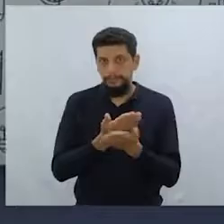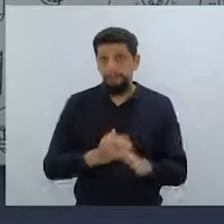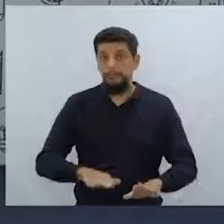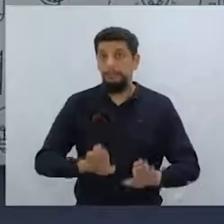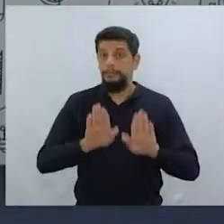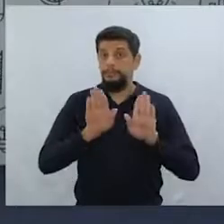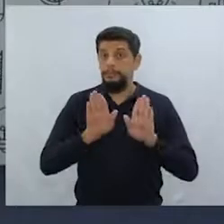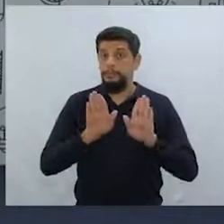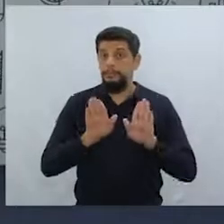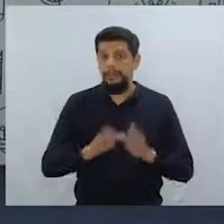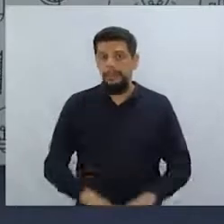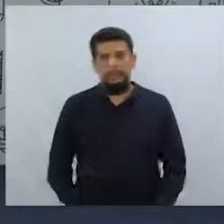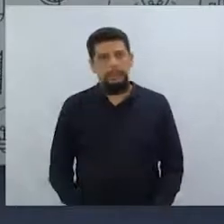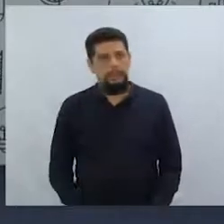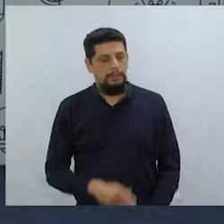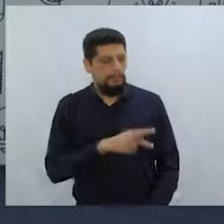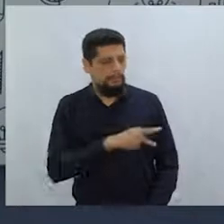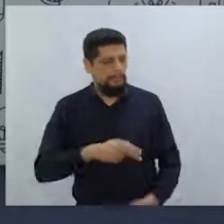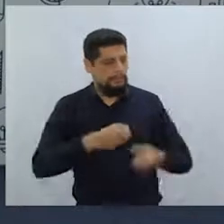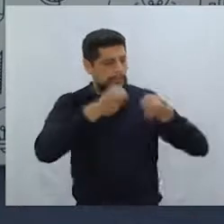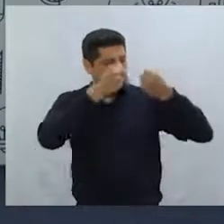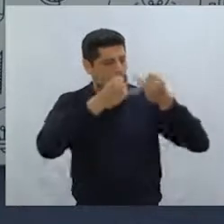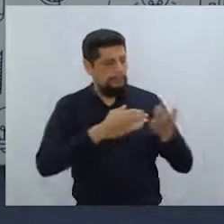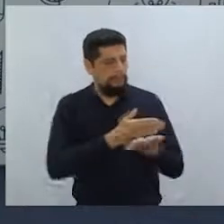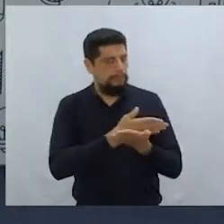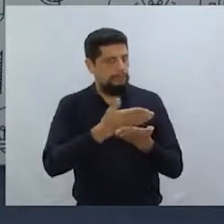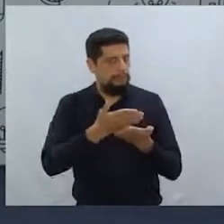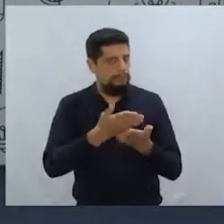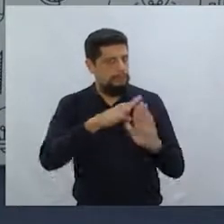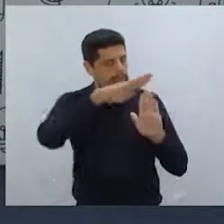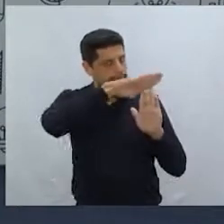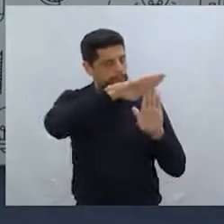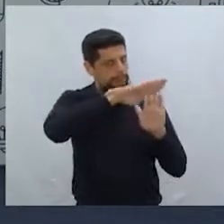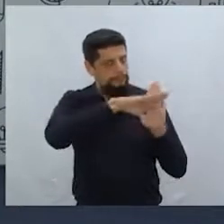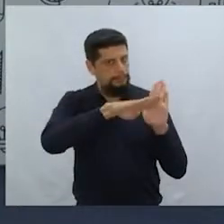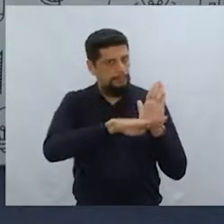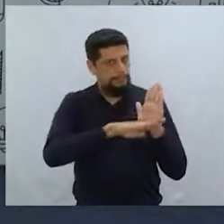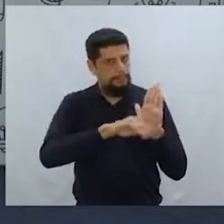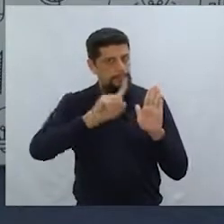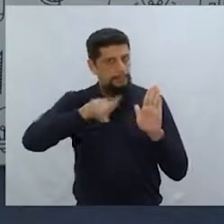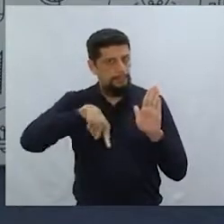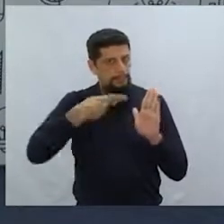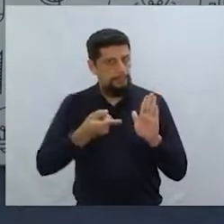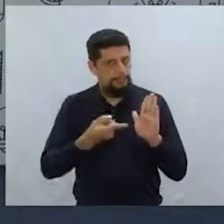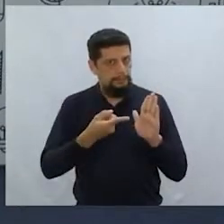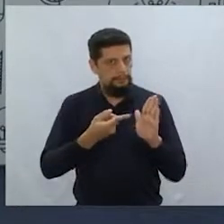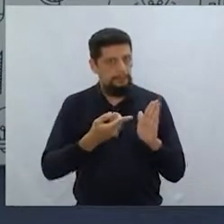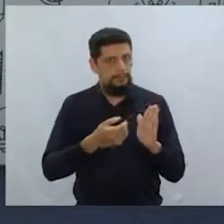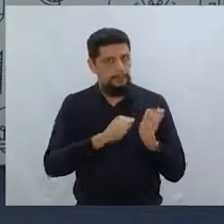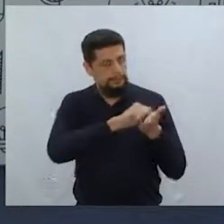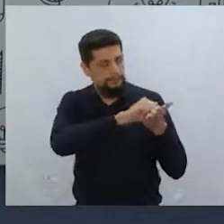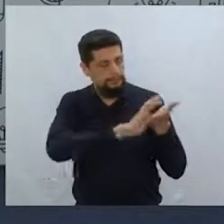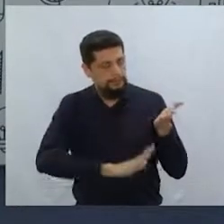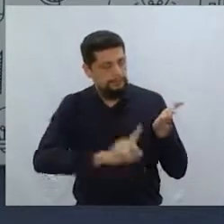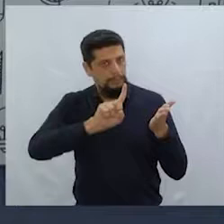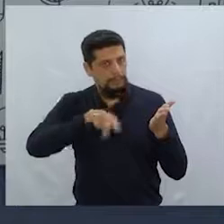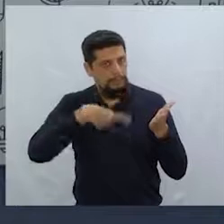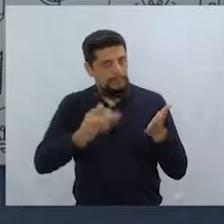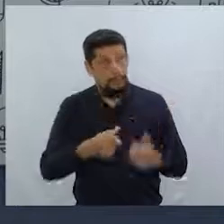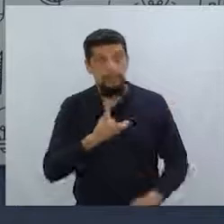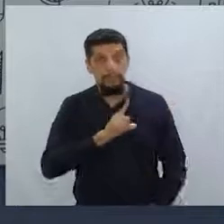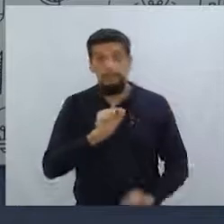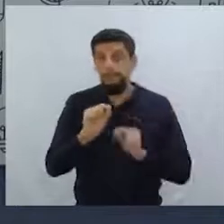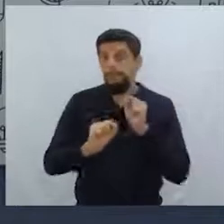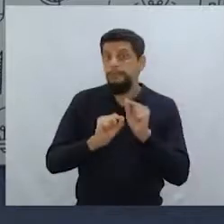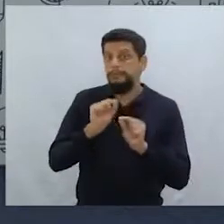aula. Mas a professora Márcia falou lá no início, na rotina, que depois das nossas